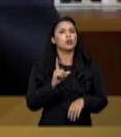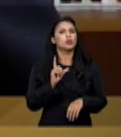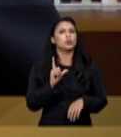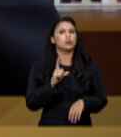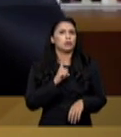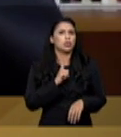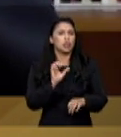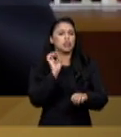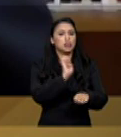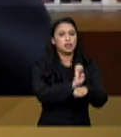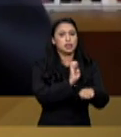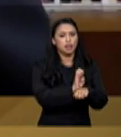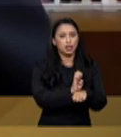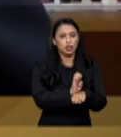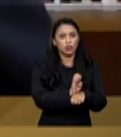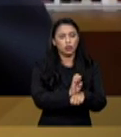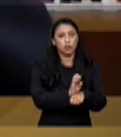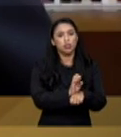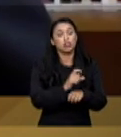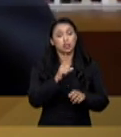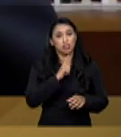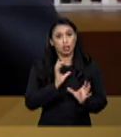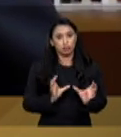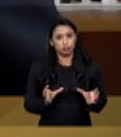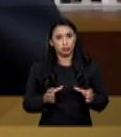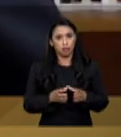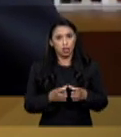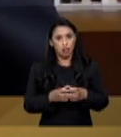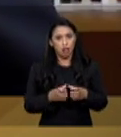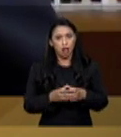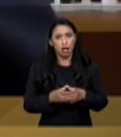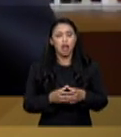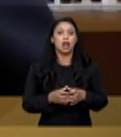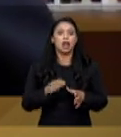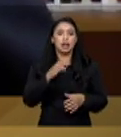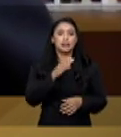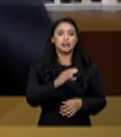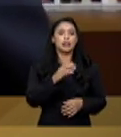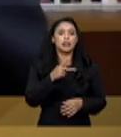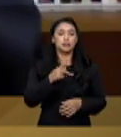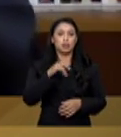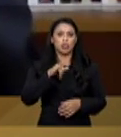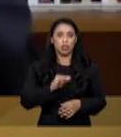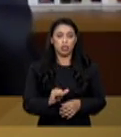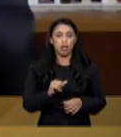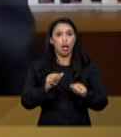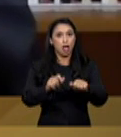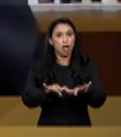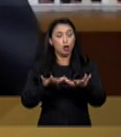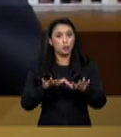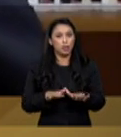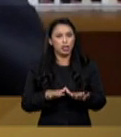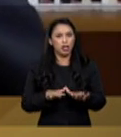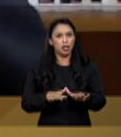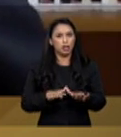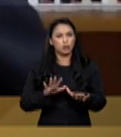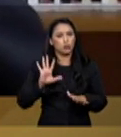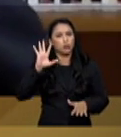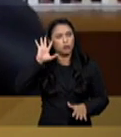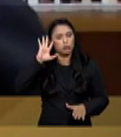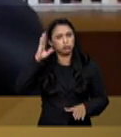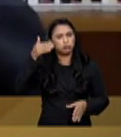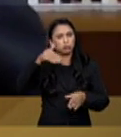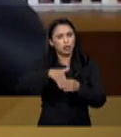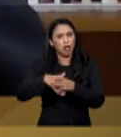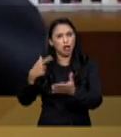a submissão do requerimento de instalação de CPI ao plenário da Casa e, no acórdão do qual lei breve